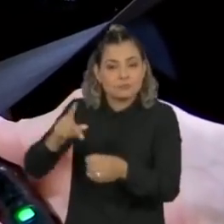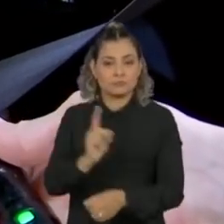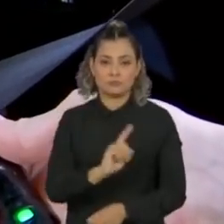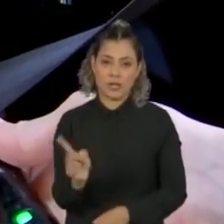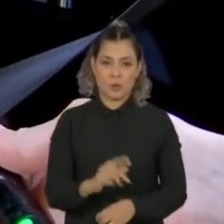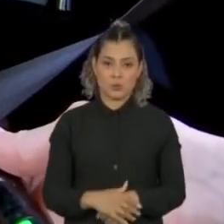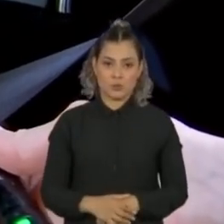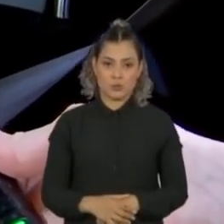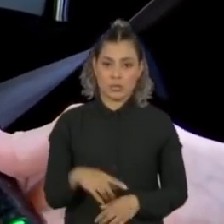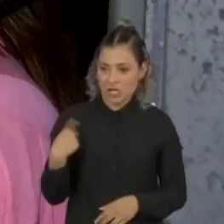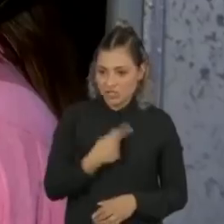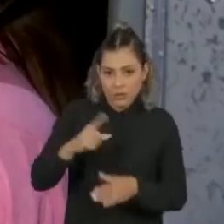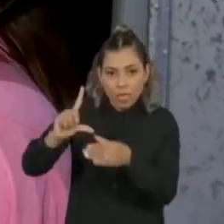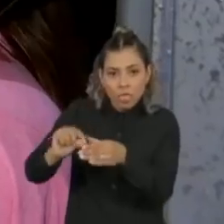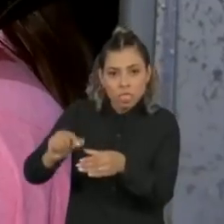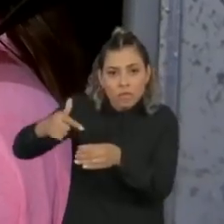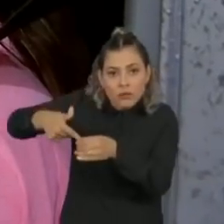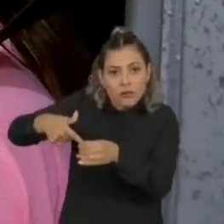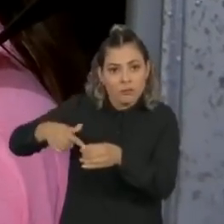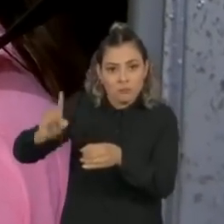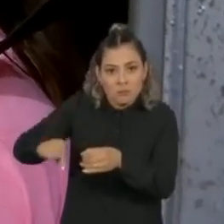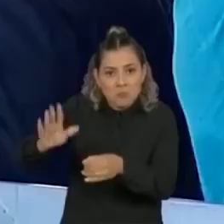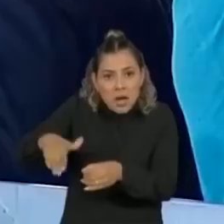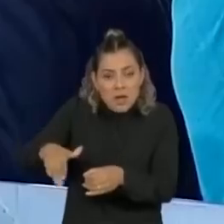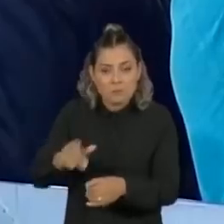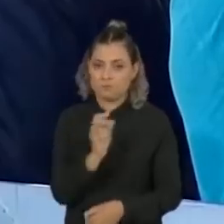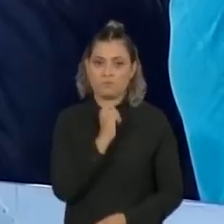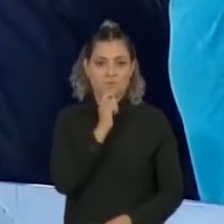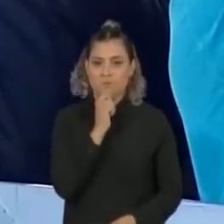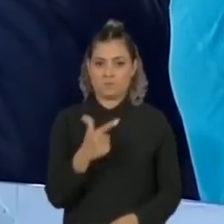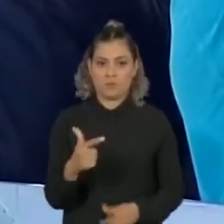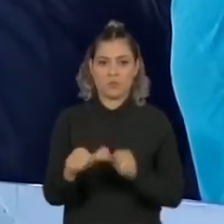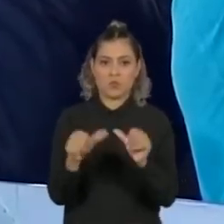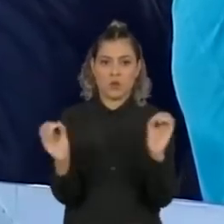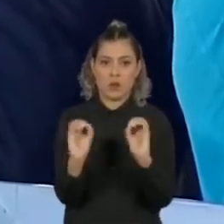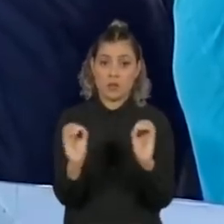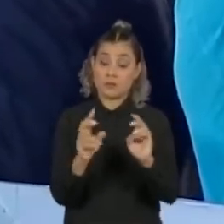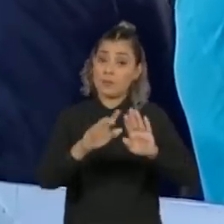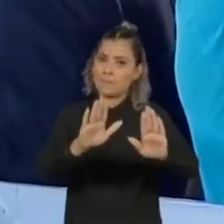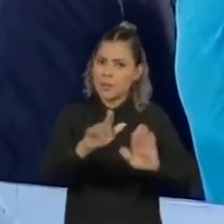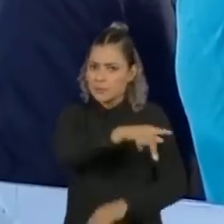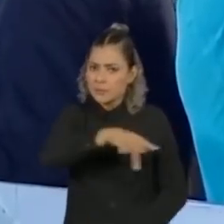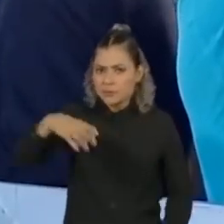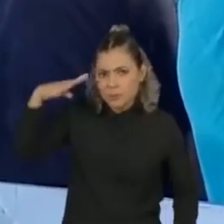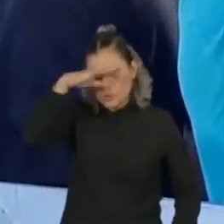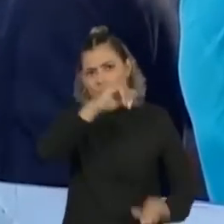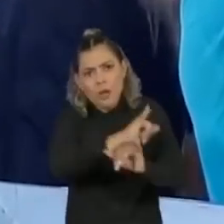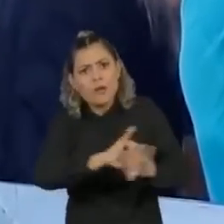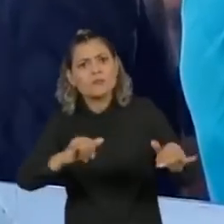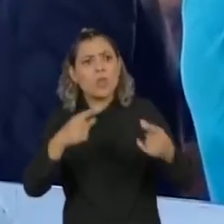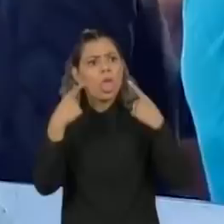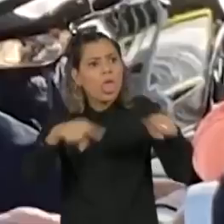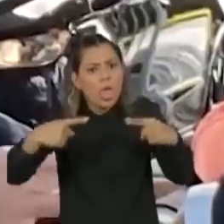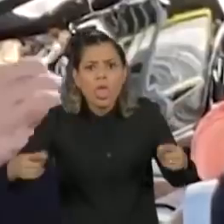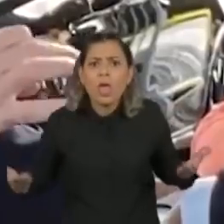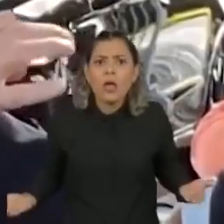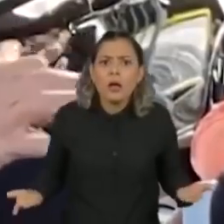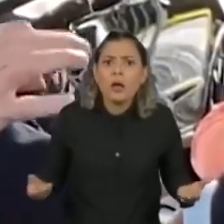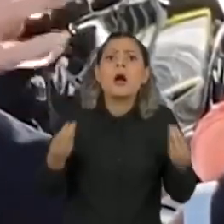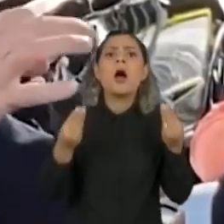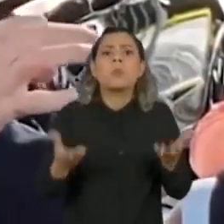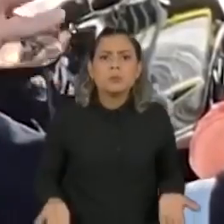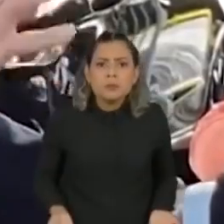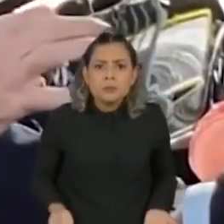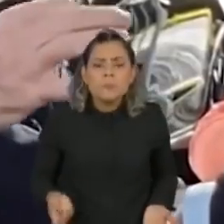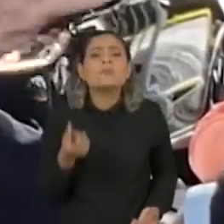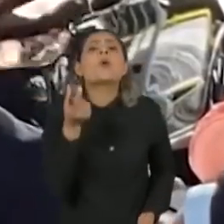gasolina para a gente não abaixou. Não tem mudança nenhuma. O presidente da República, Jair Bolsonaro, também reclamou. Quanto é